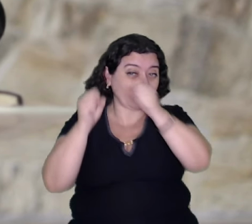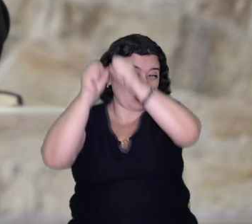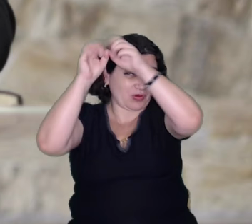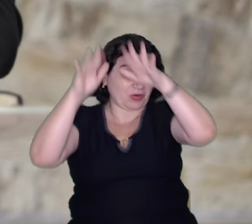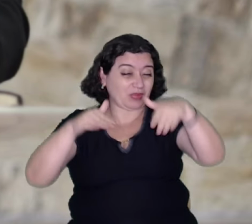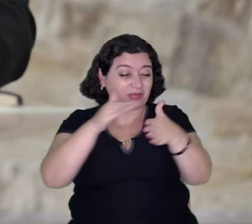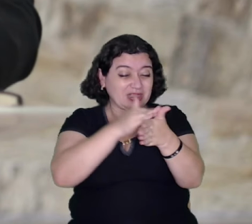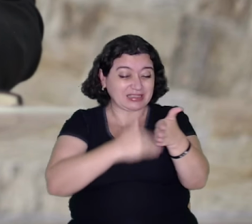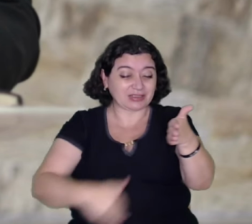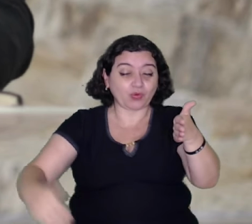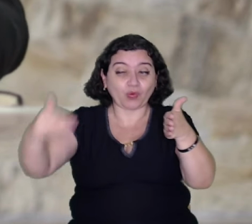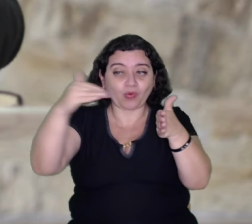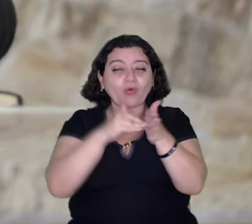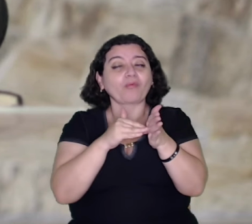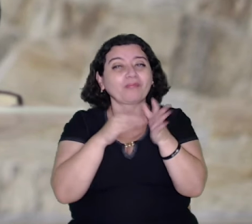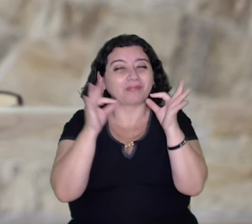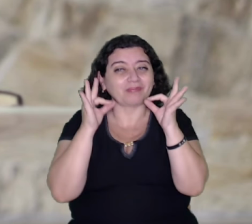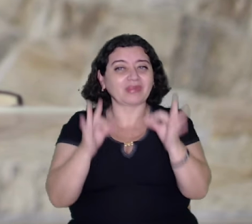completa.